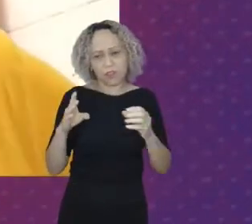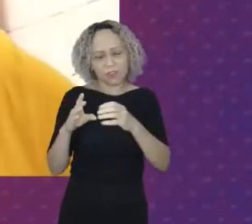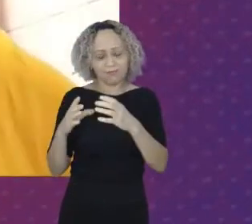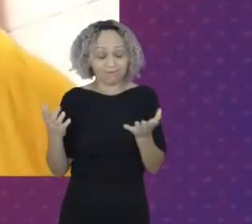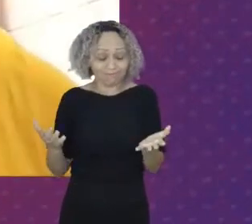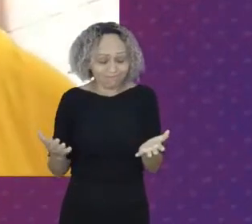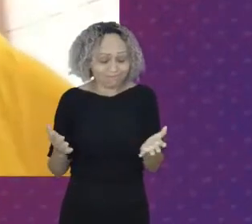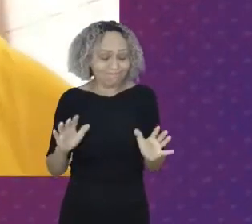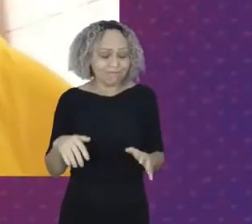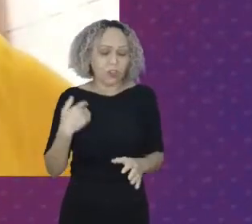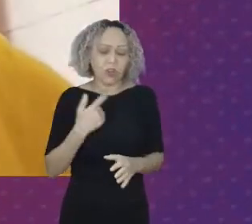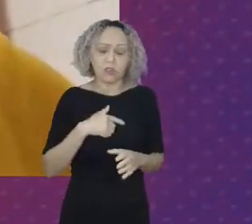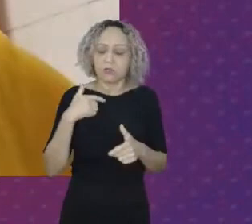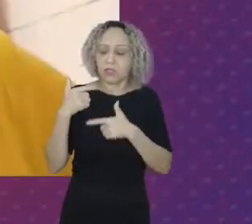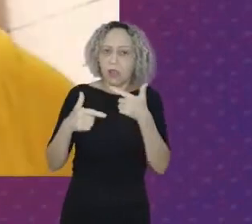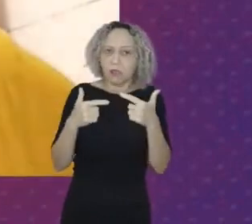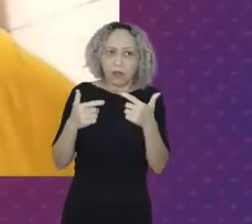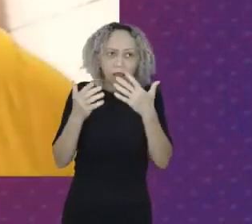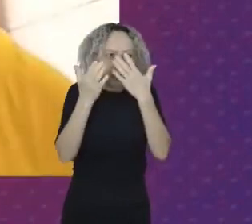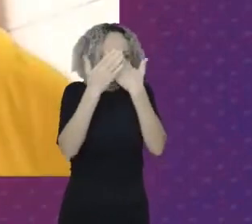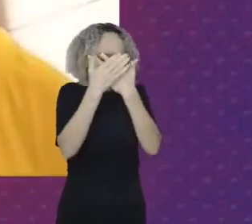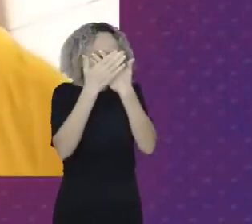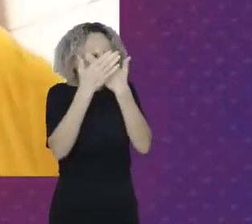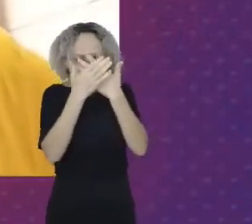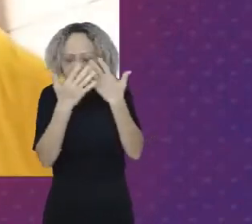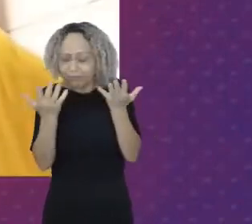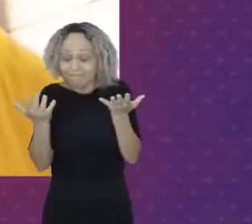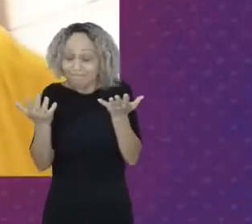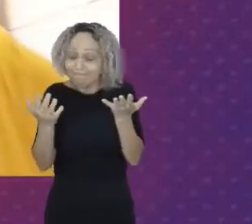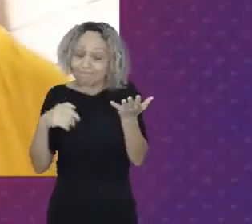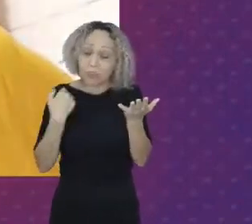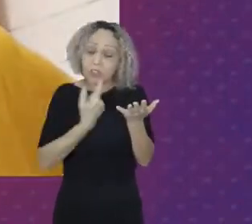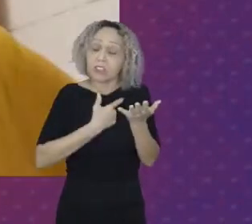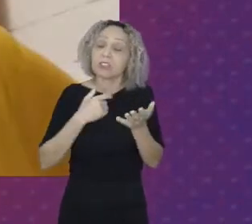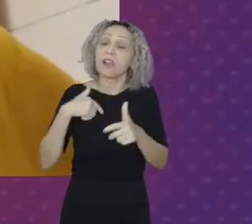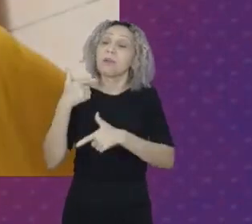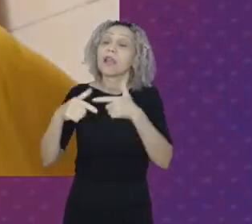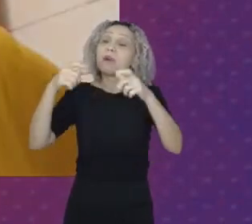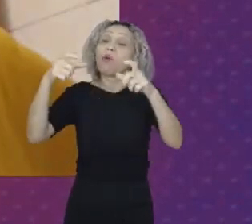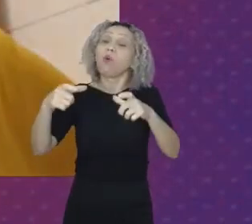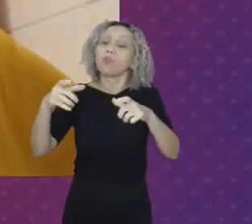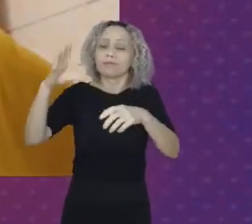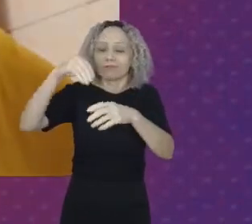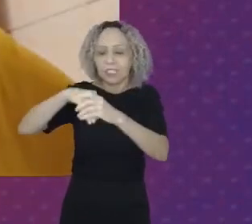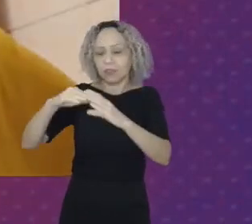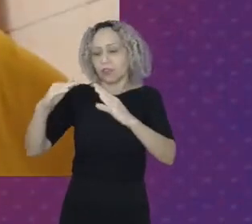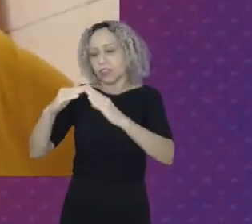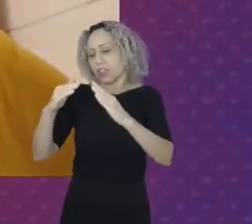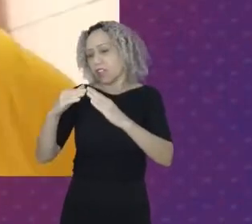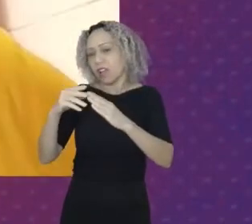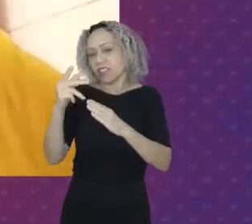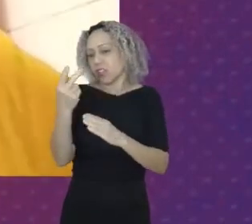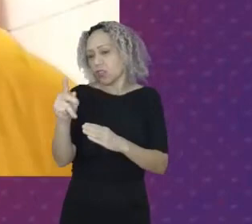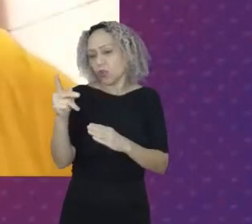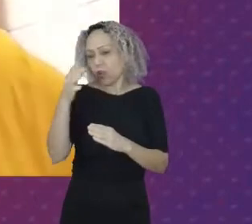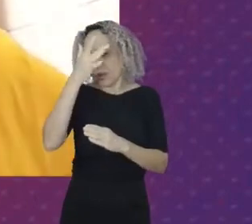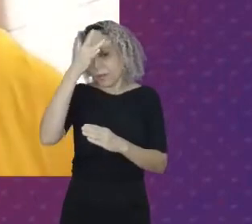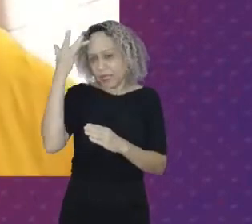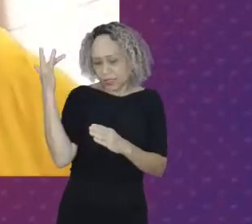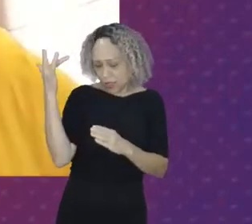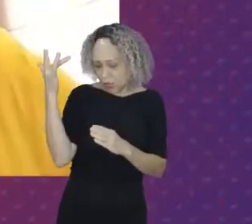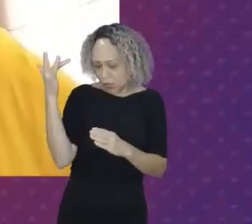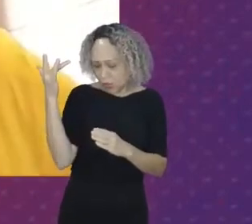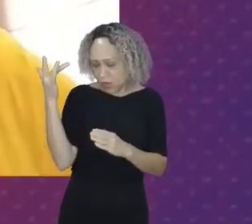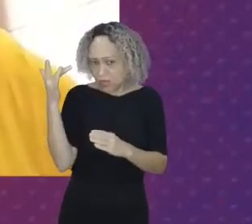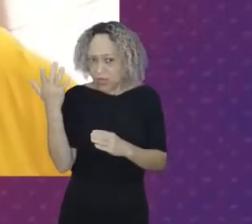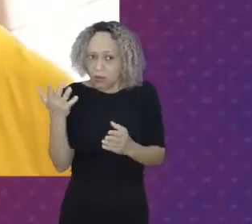trabalho invisibilizado, é um trabalho que é dentro de uma residência, é um trabalho que não é possível fiscalizar,